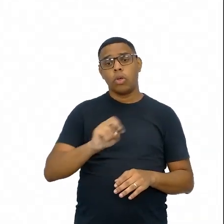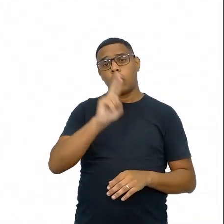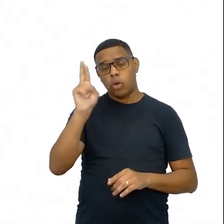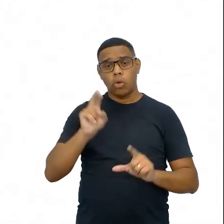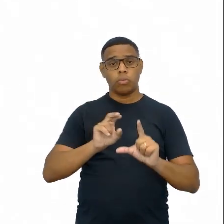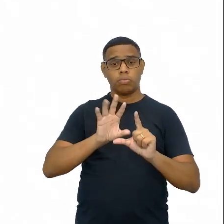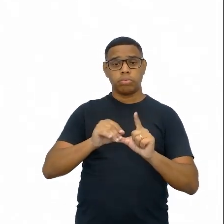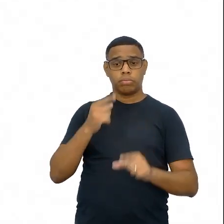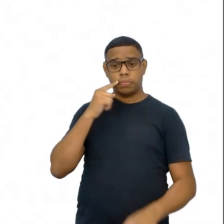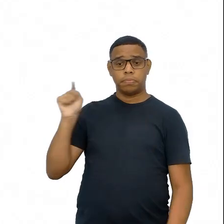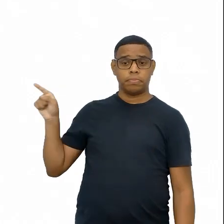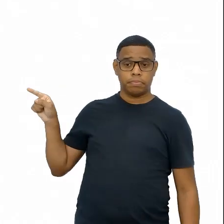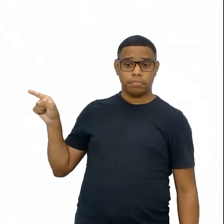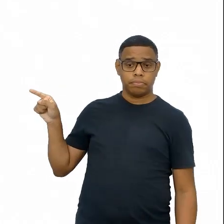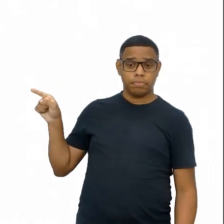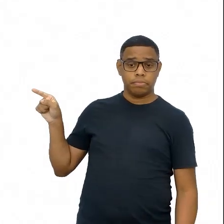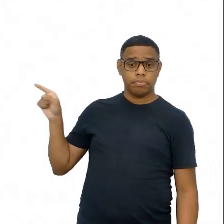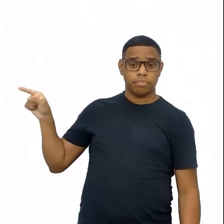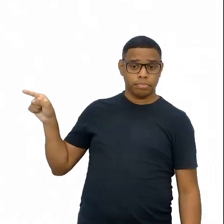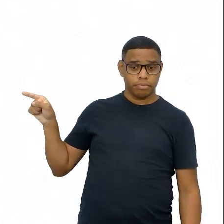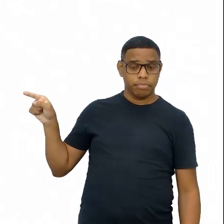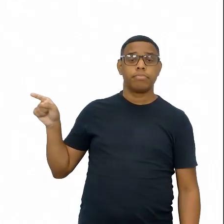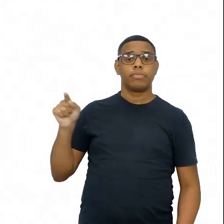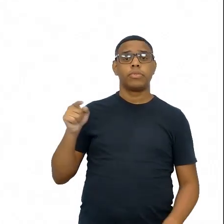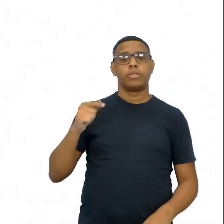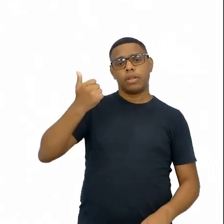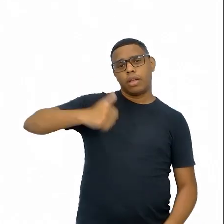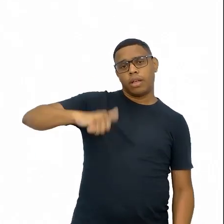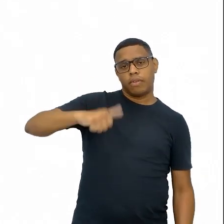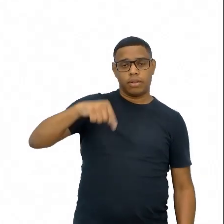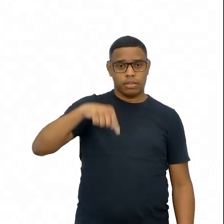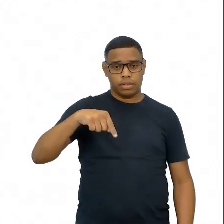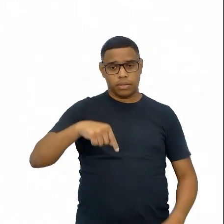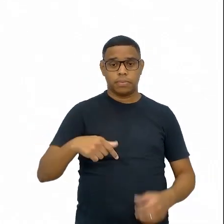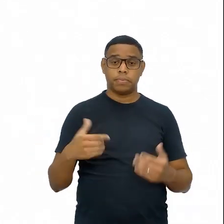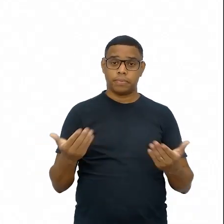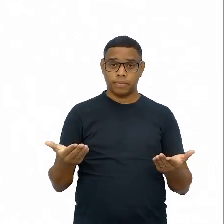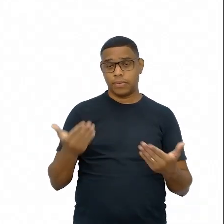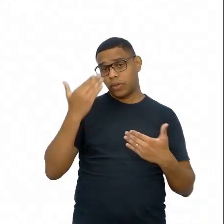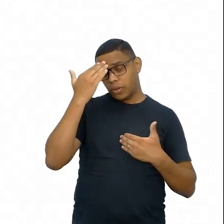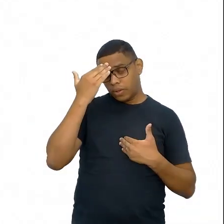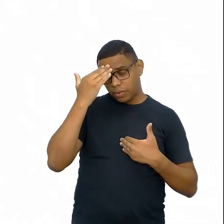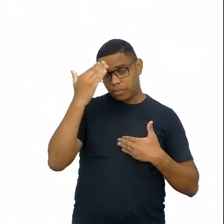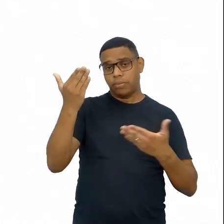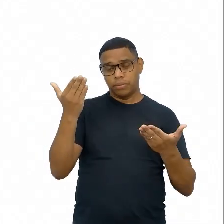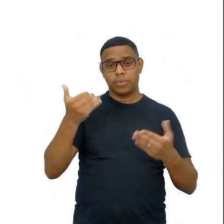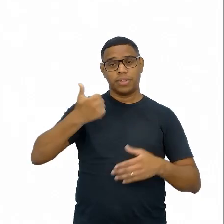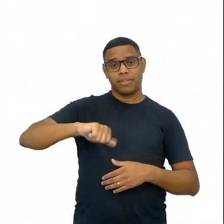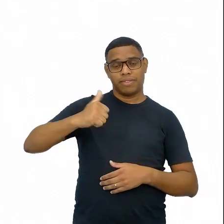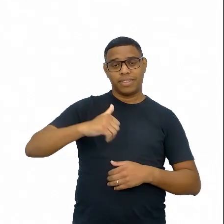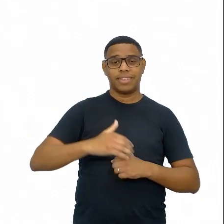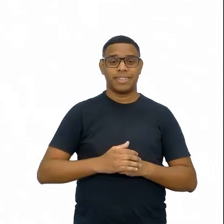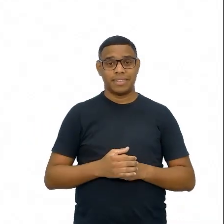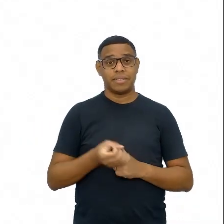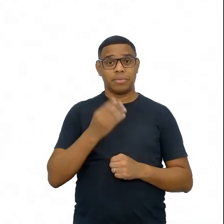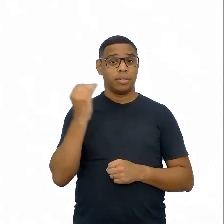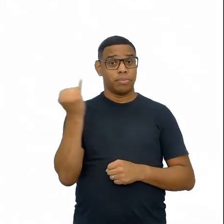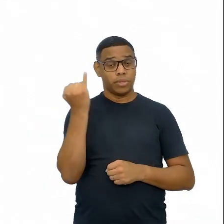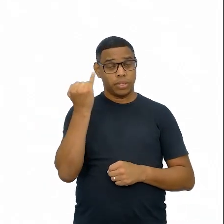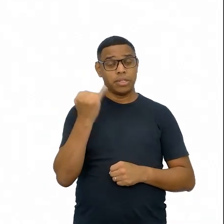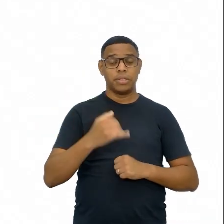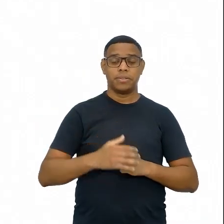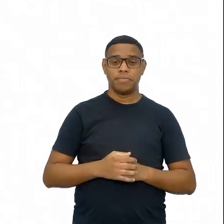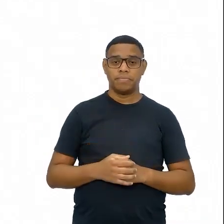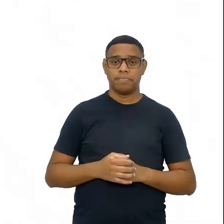QR Code, né, vocês estarem nos avaliando aqui. E agradeço pela avaliação, isso é bastante